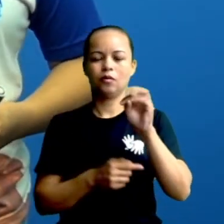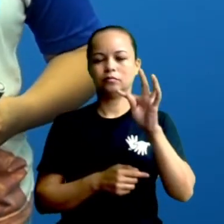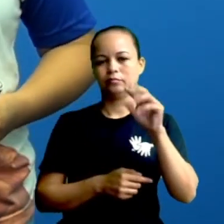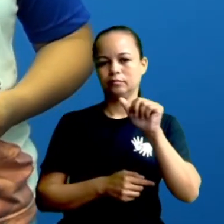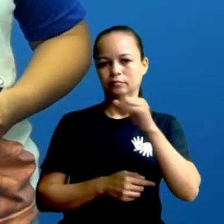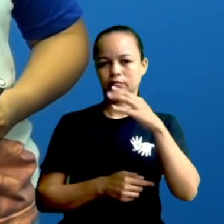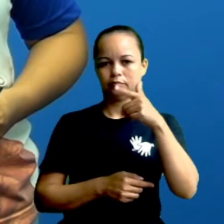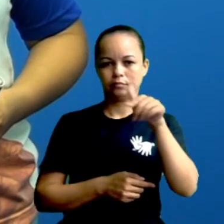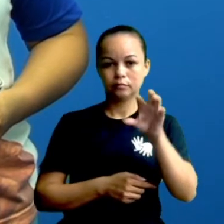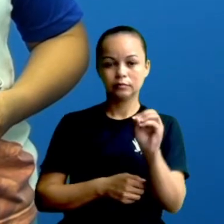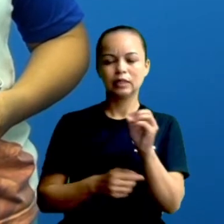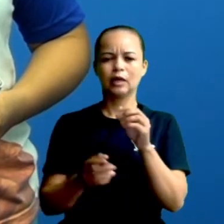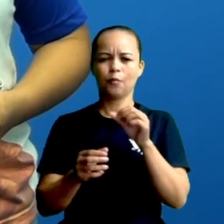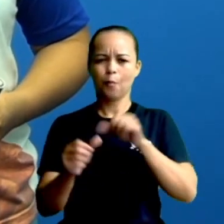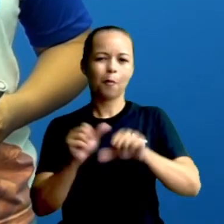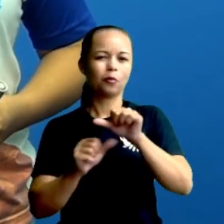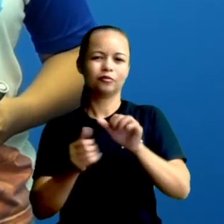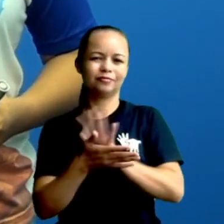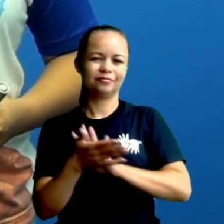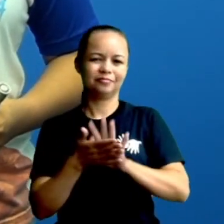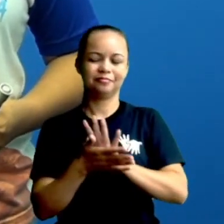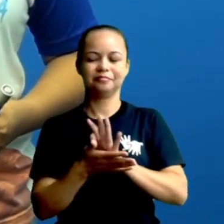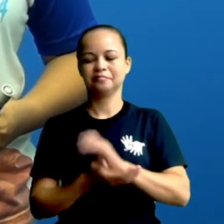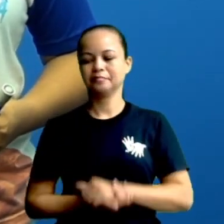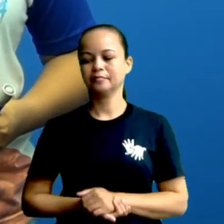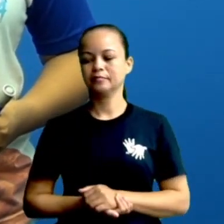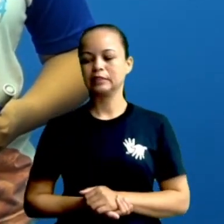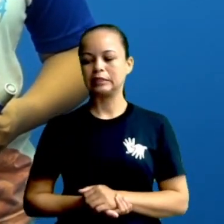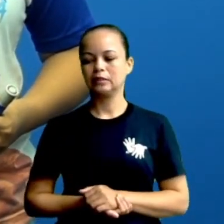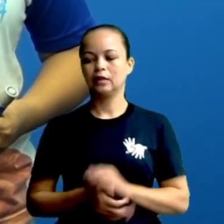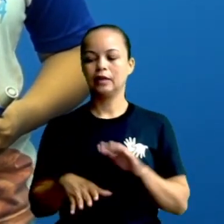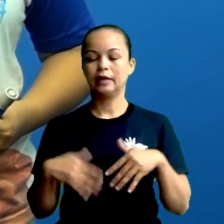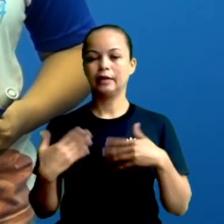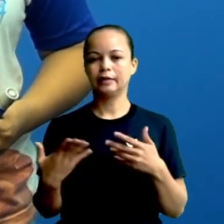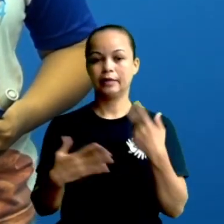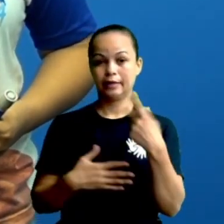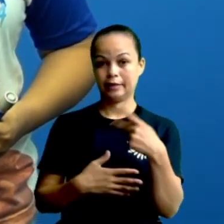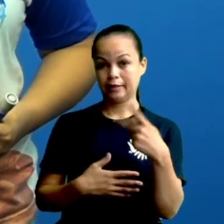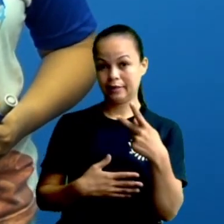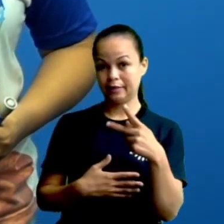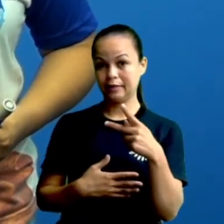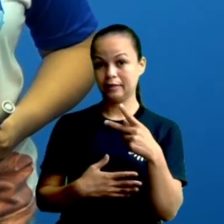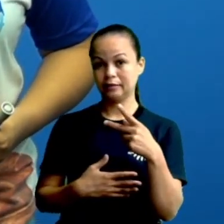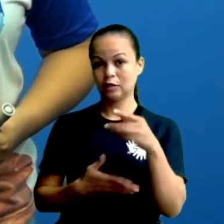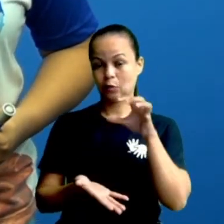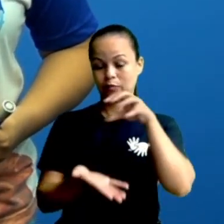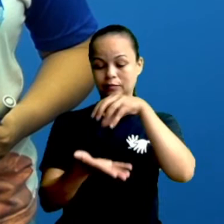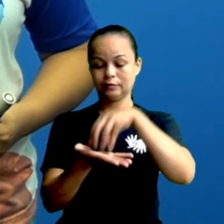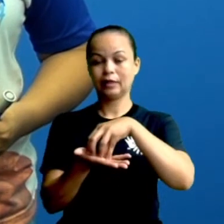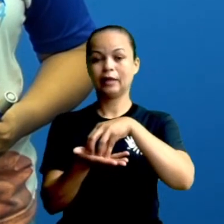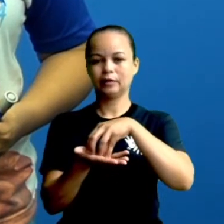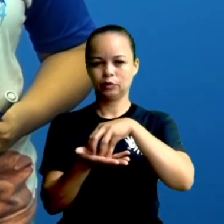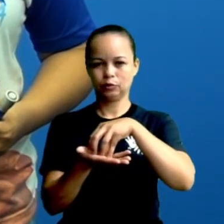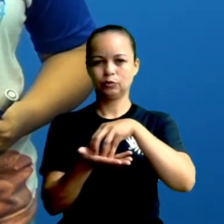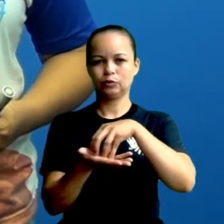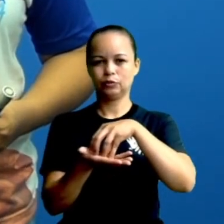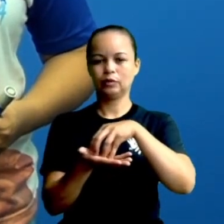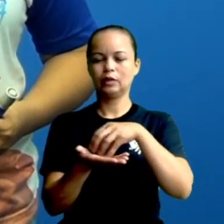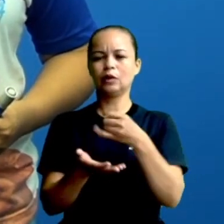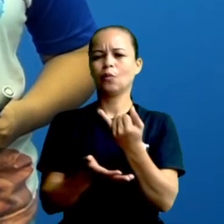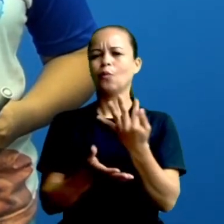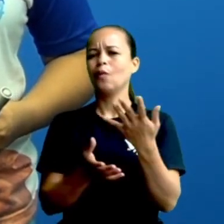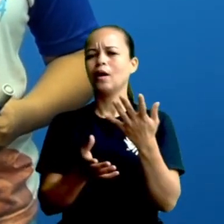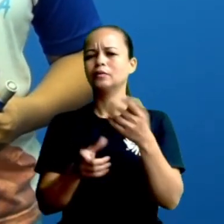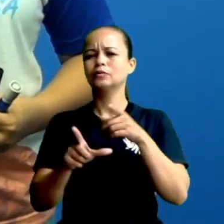que ele fizer, ele não vai mudar. E ele diz, em seu centro de